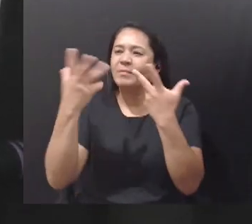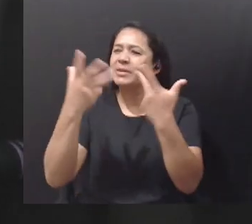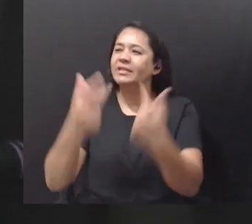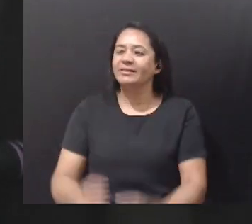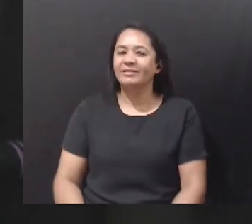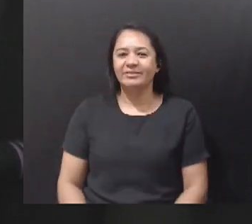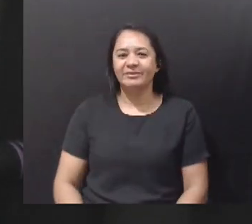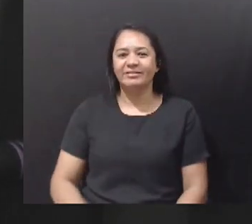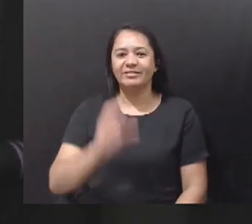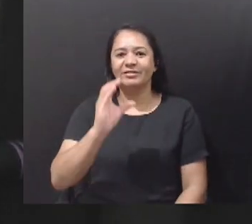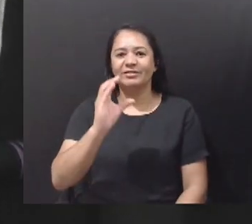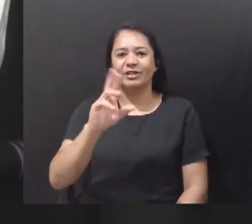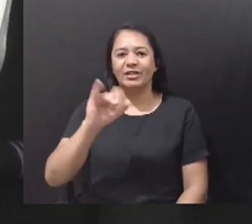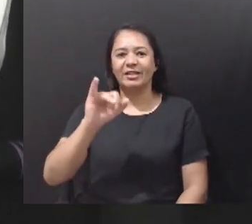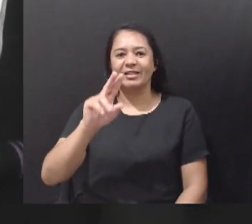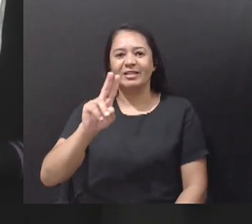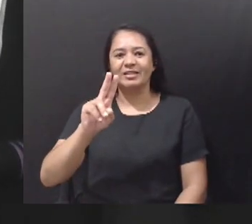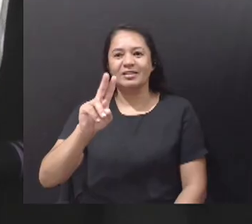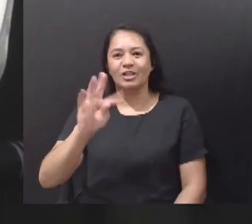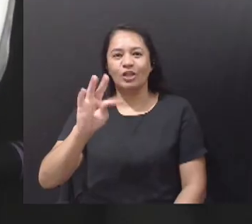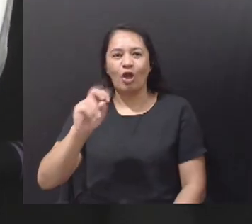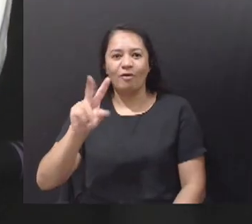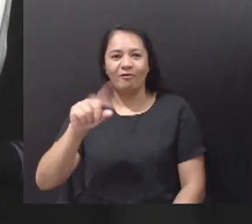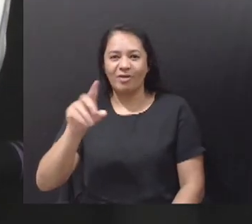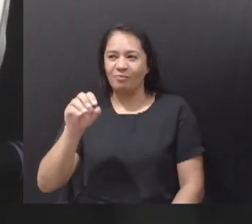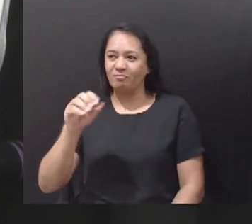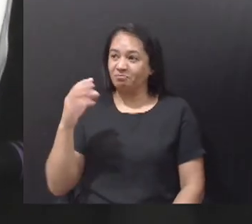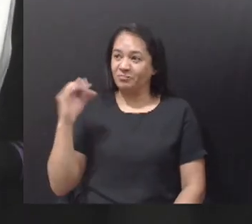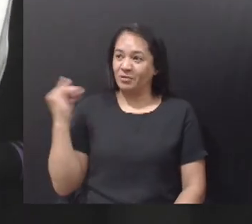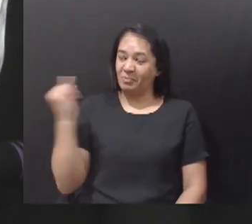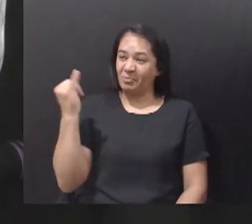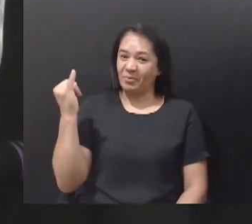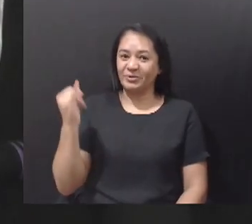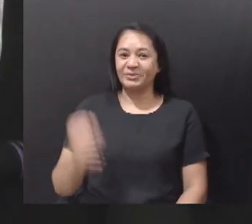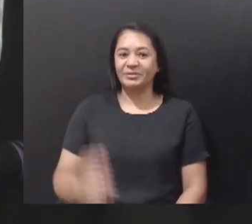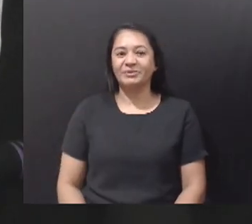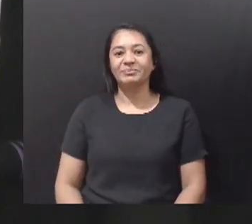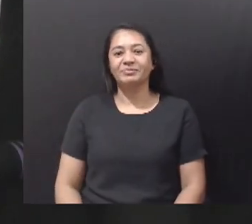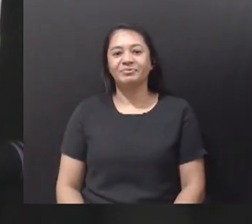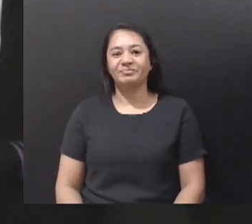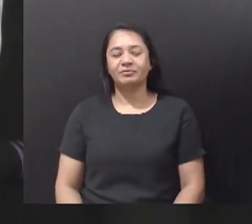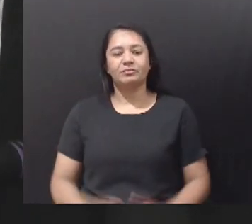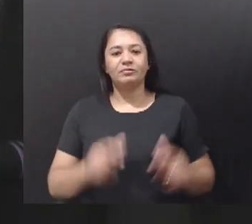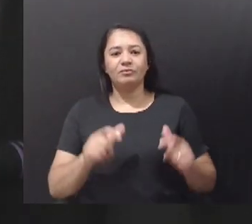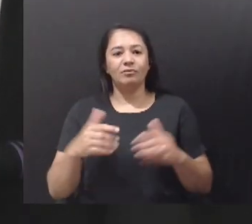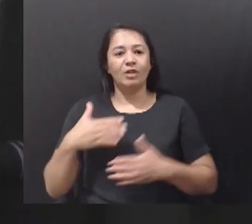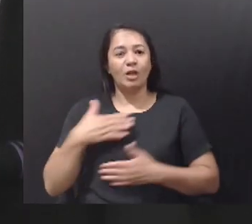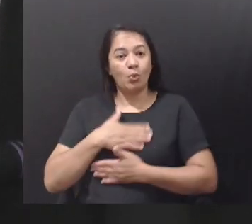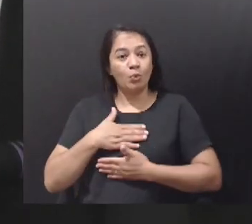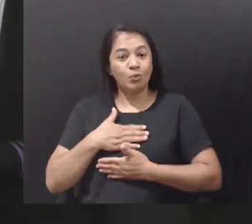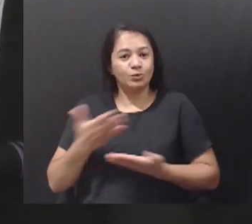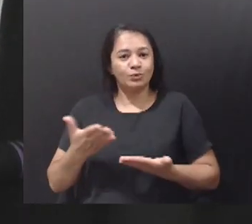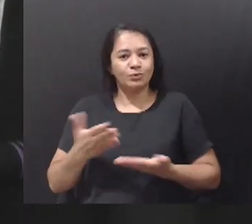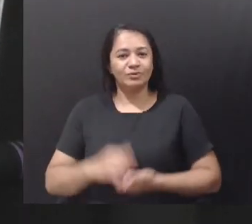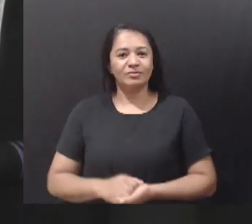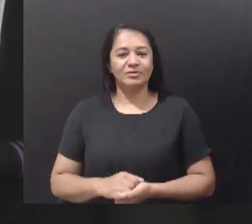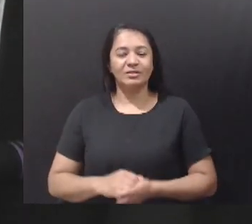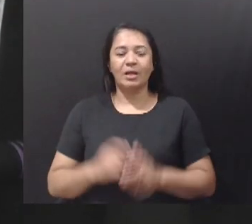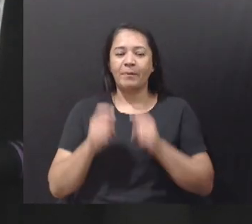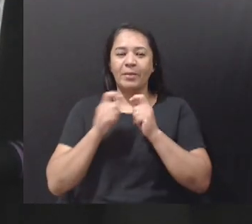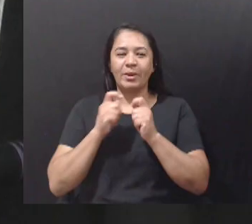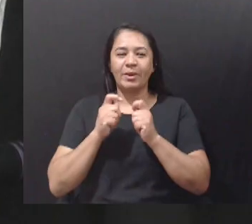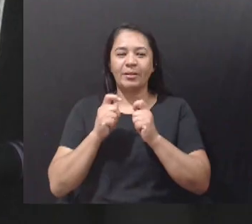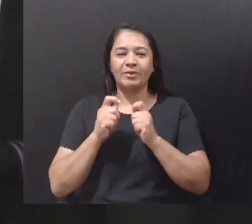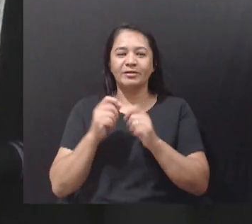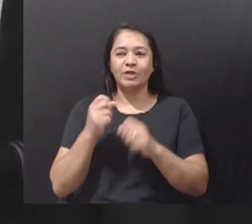Cristóvão. Cristóvão, ó. Viu? É importante o nome Cristóvão. Num lugar gostoso, fazendo uma entrevista depois de quase 40